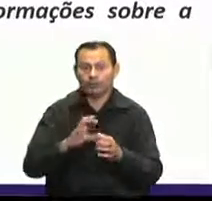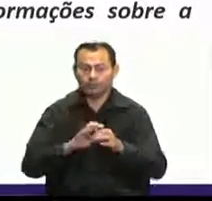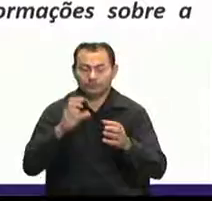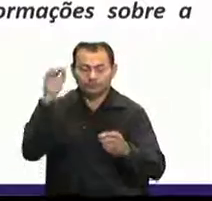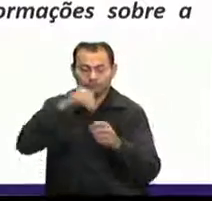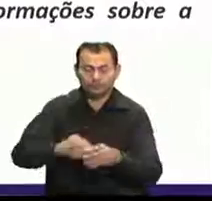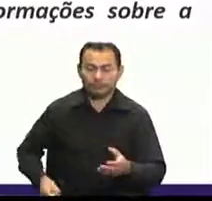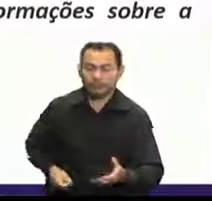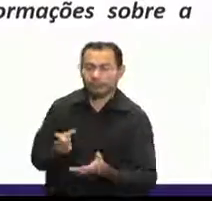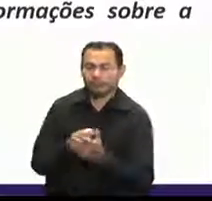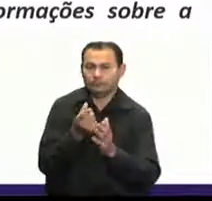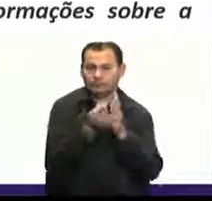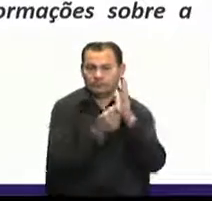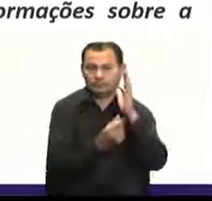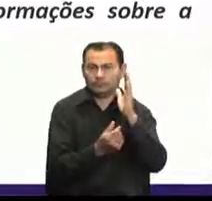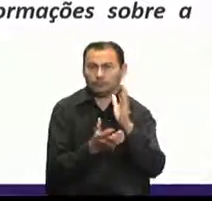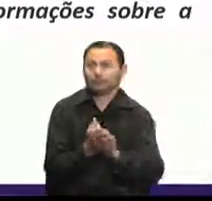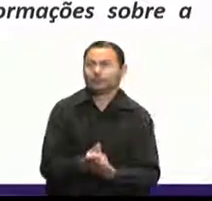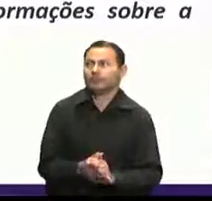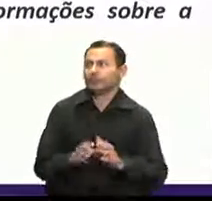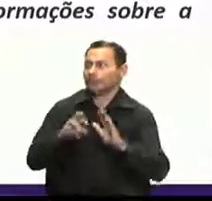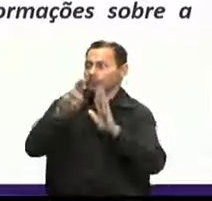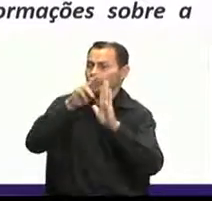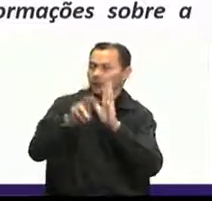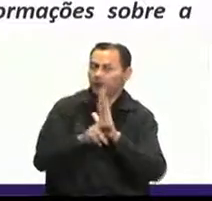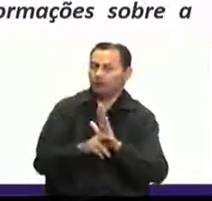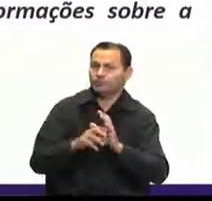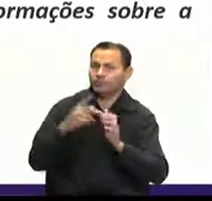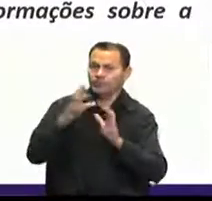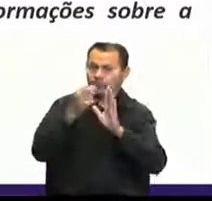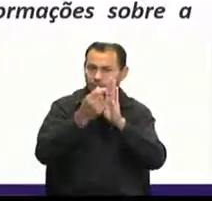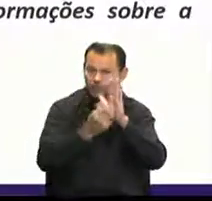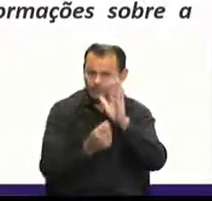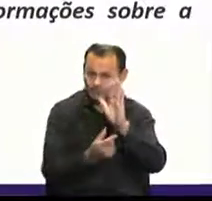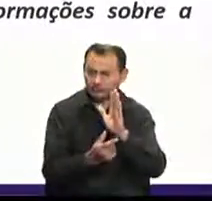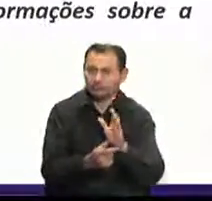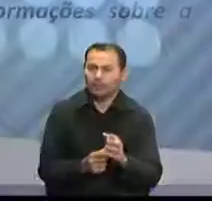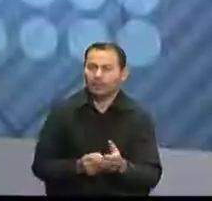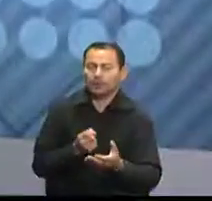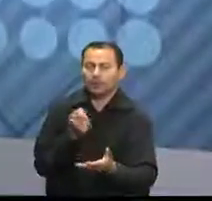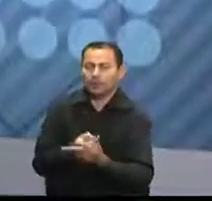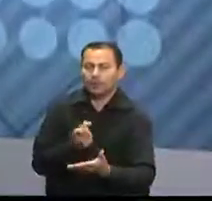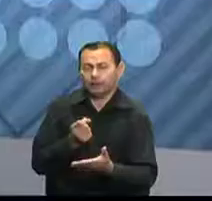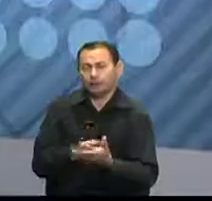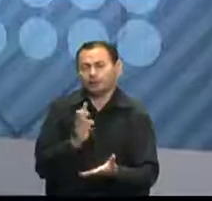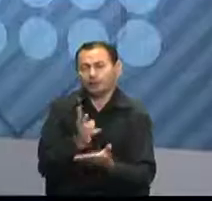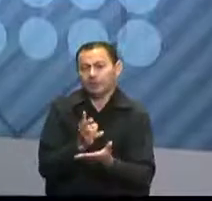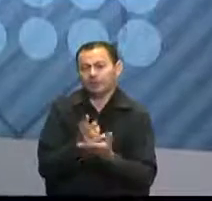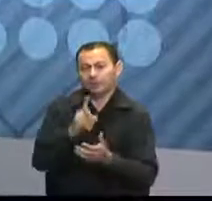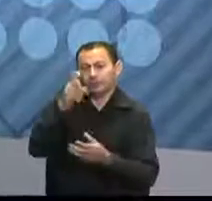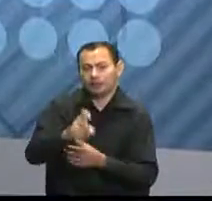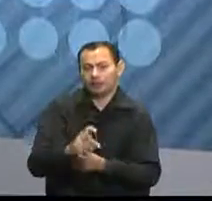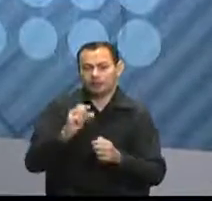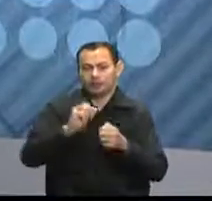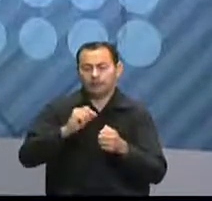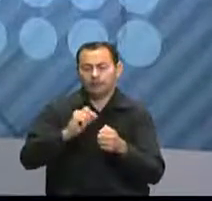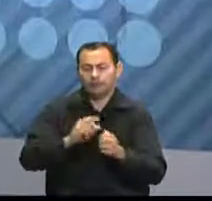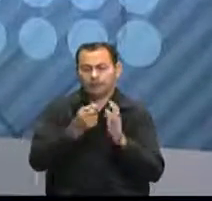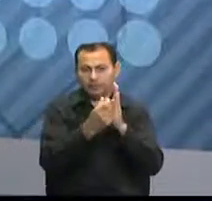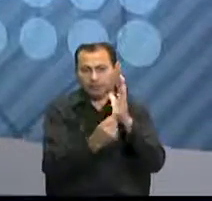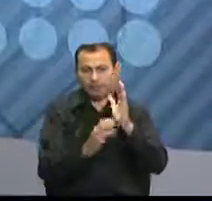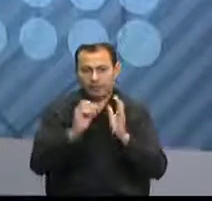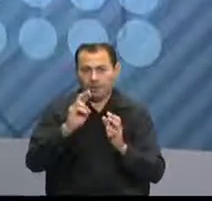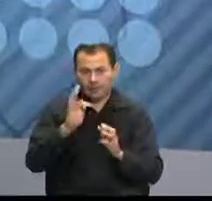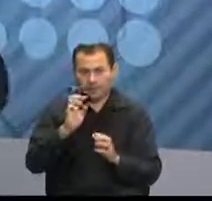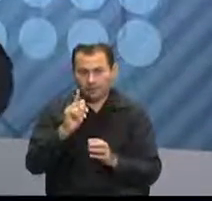debitar essa taxa levando em consideração as regras ou suas taxas para a cobrança sempre será realizada essa taxa